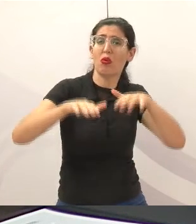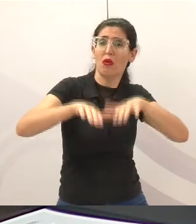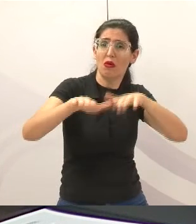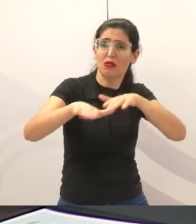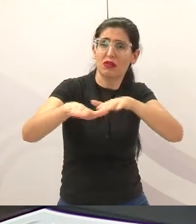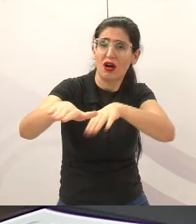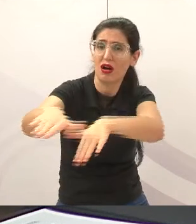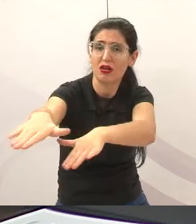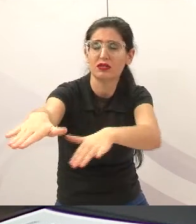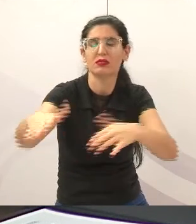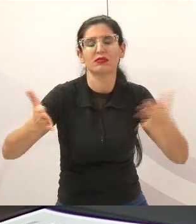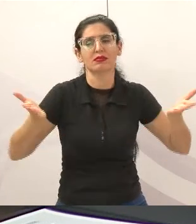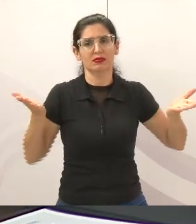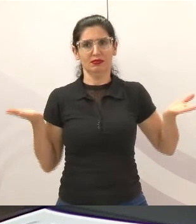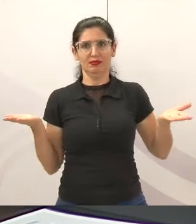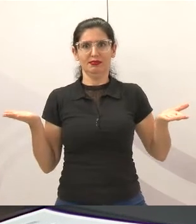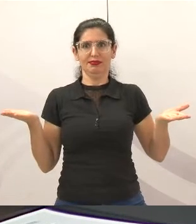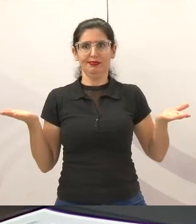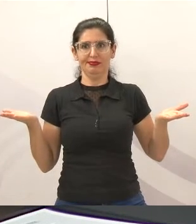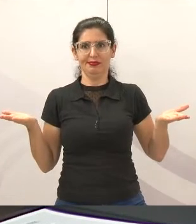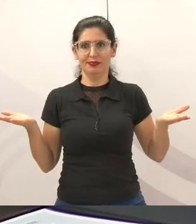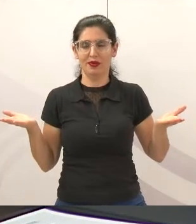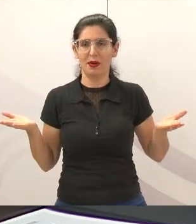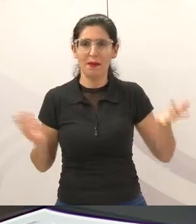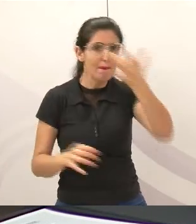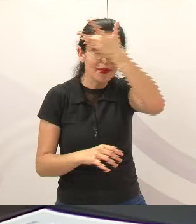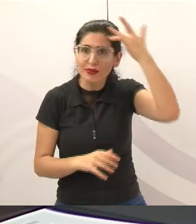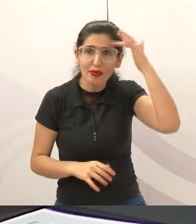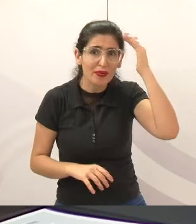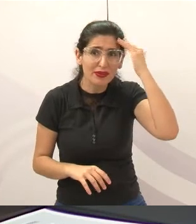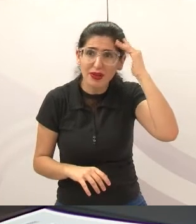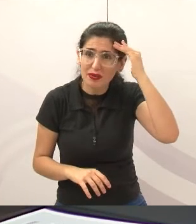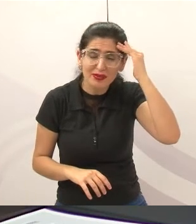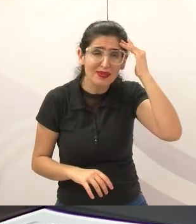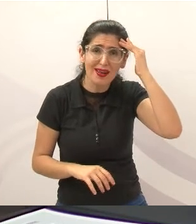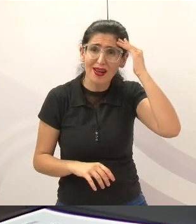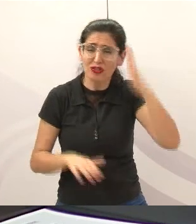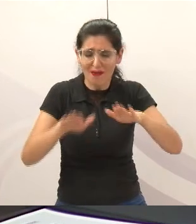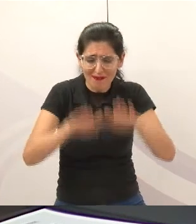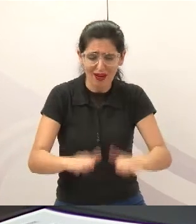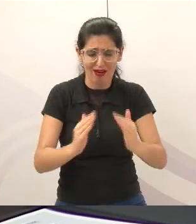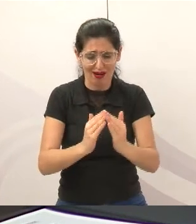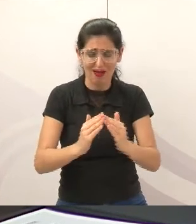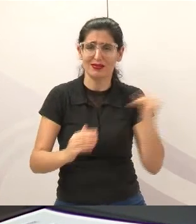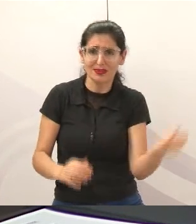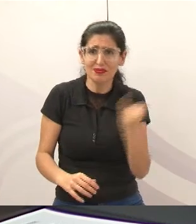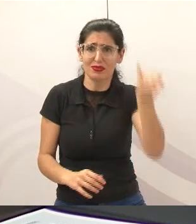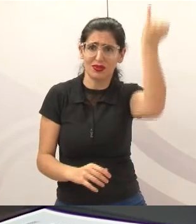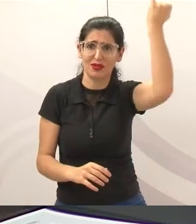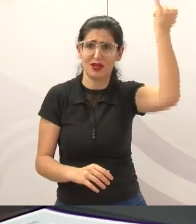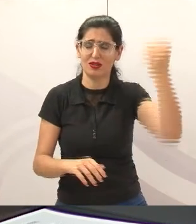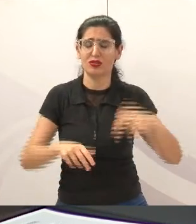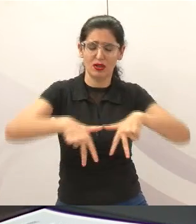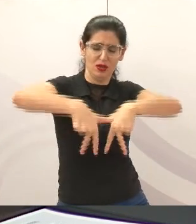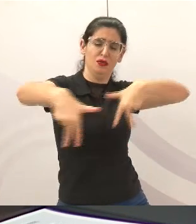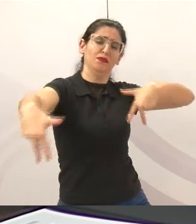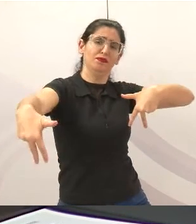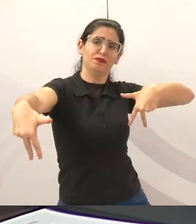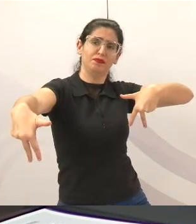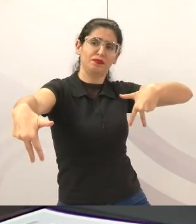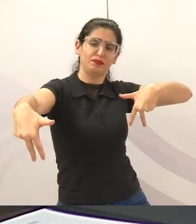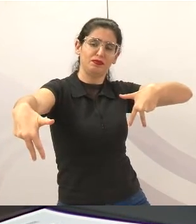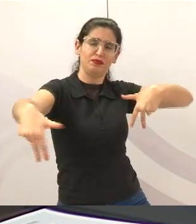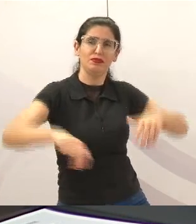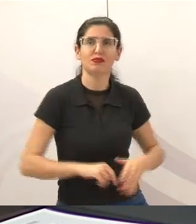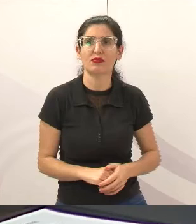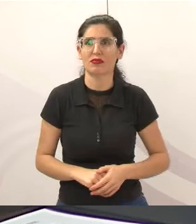não está conseguindo fazer a população entender que o distanciamento social é importante e a higienização, não precisava nem